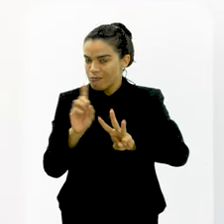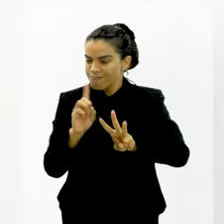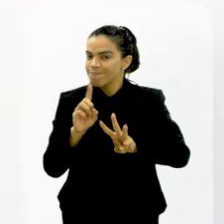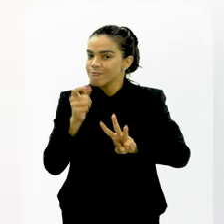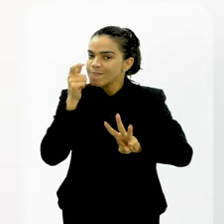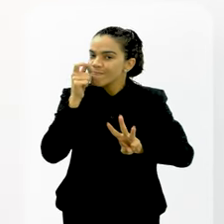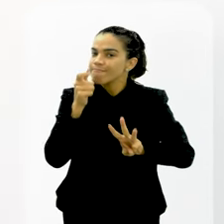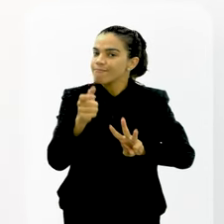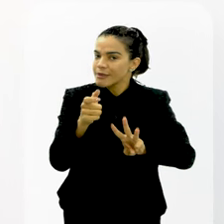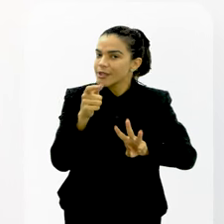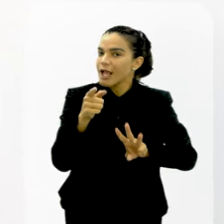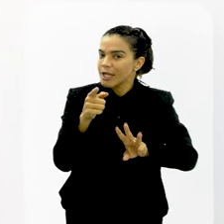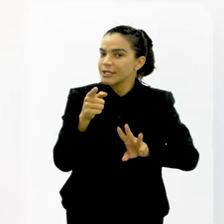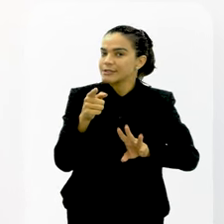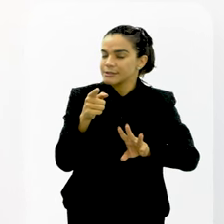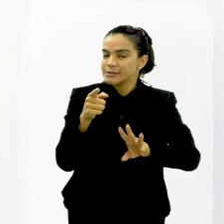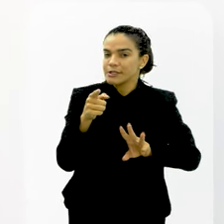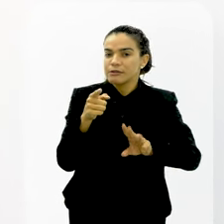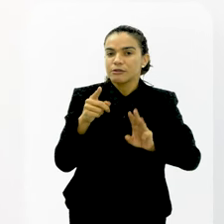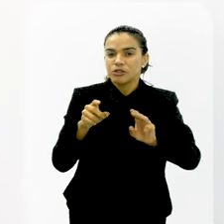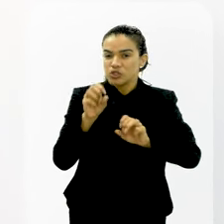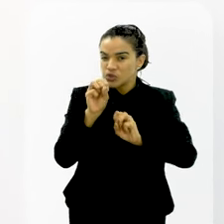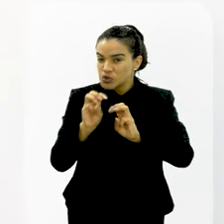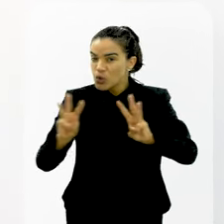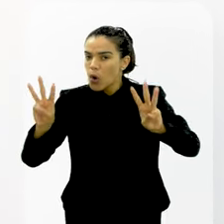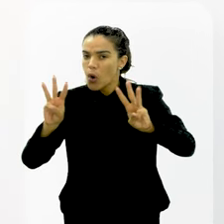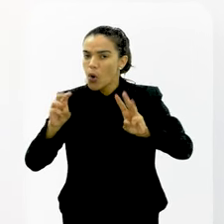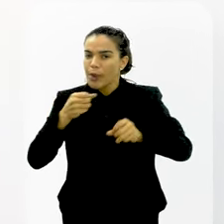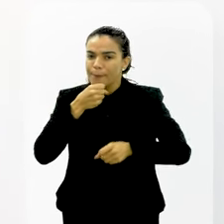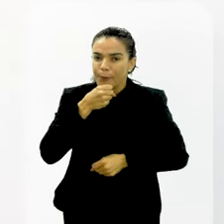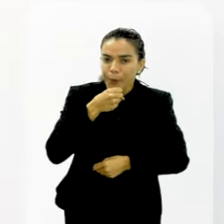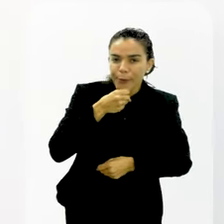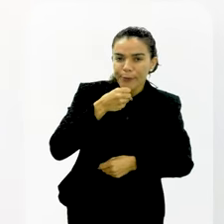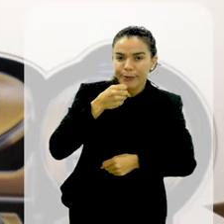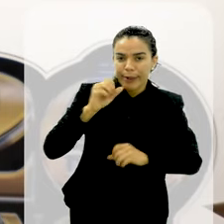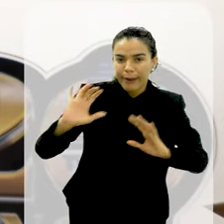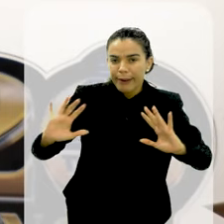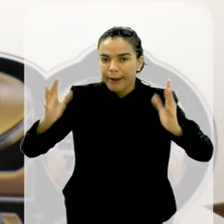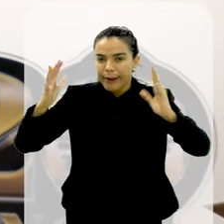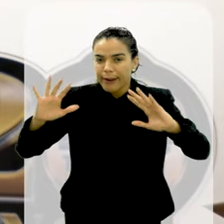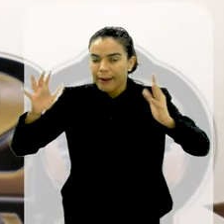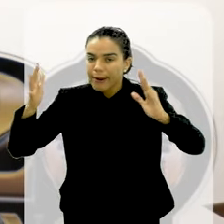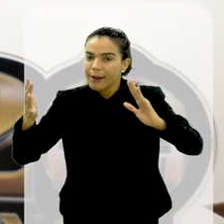shows, que também é interessante, se movimenta também, shows e cantores e